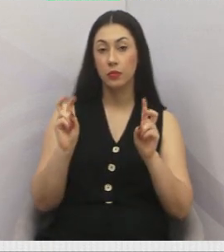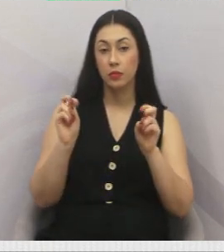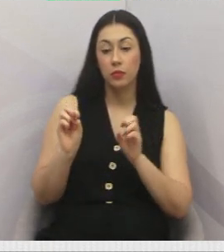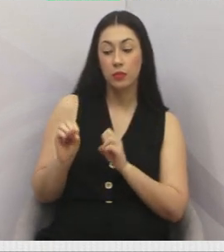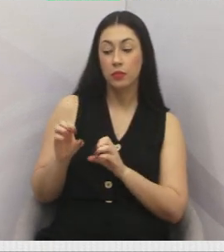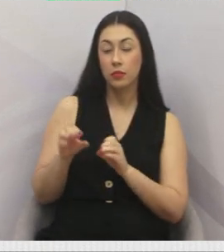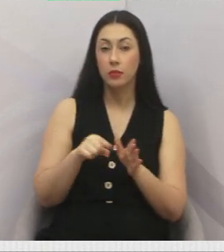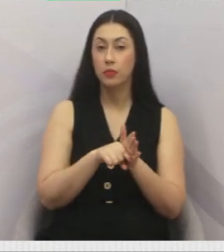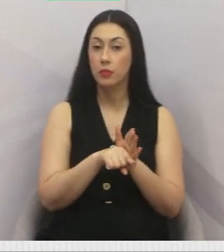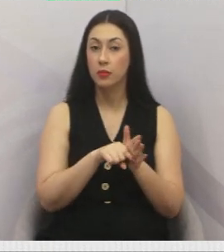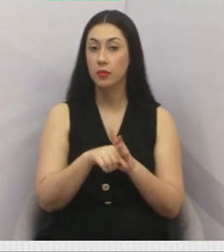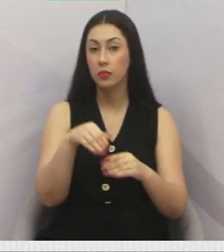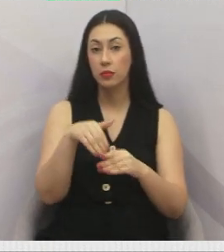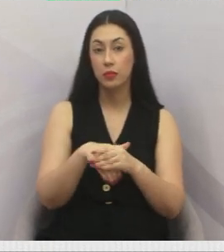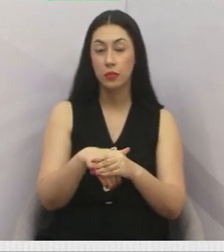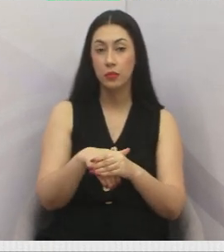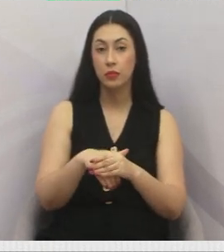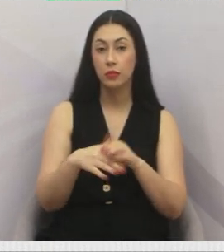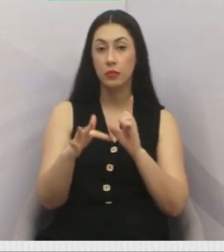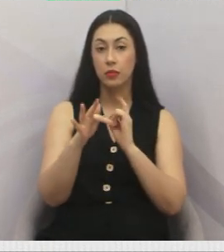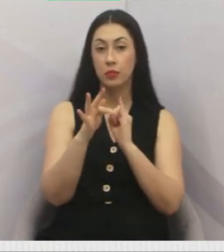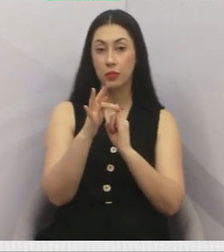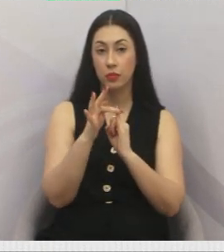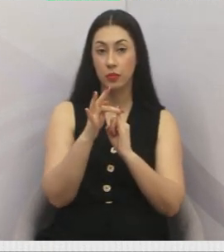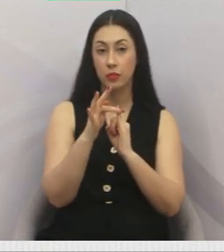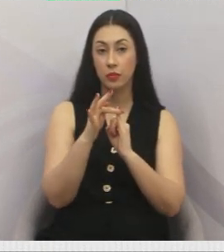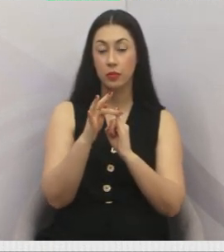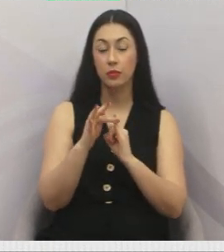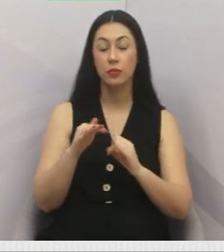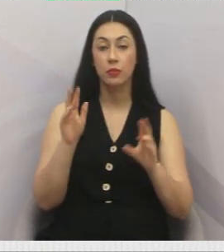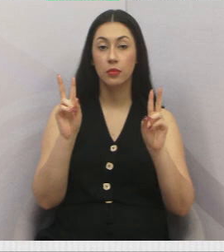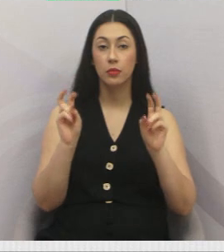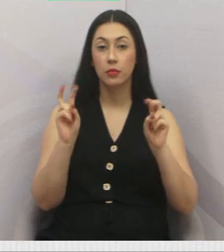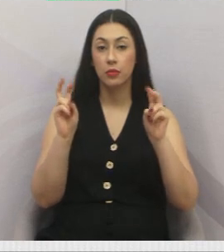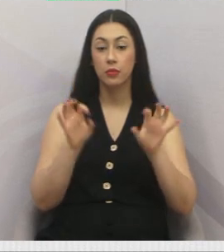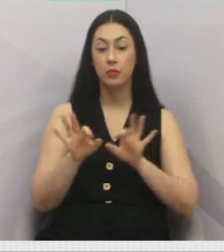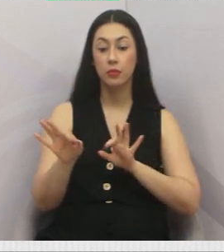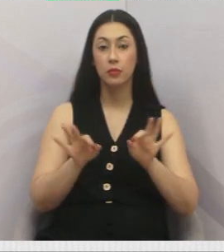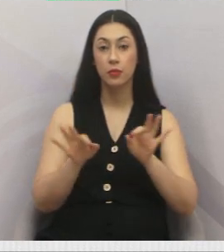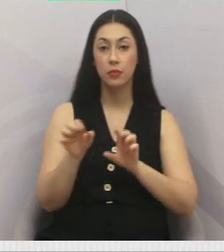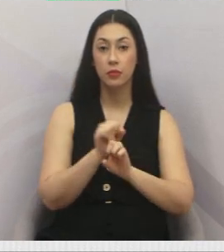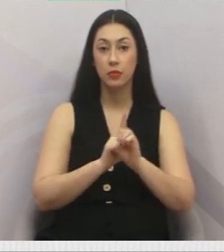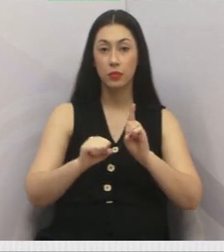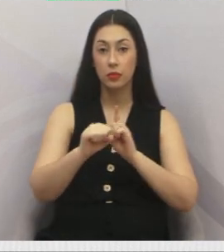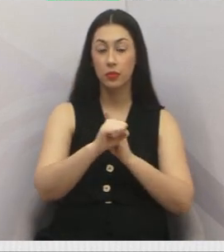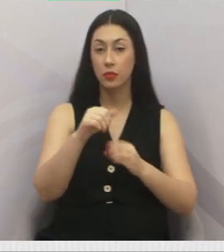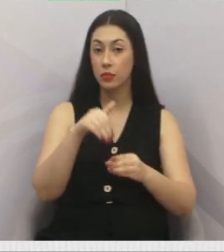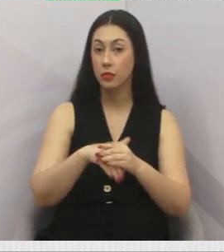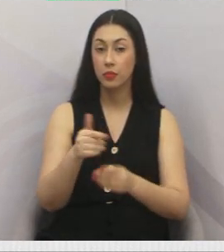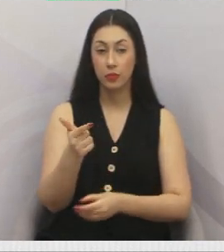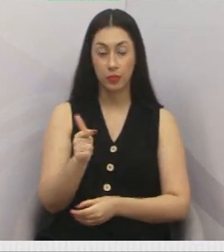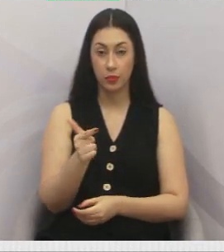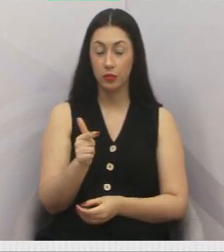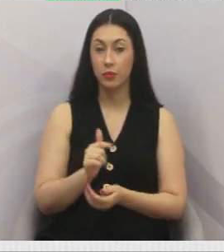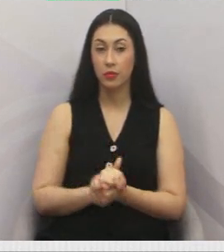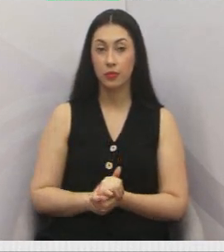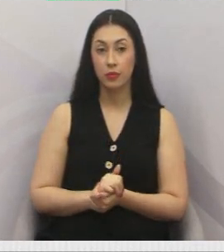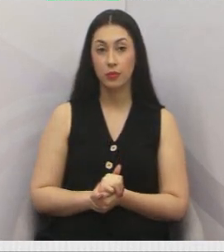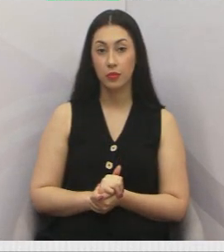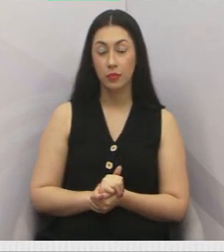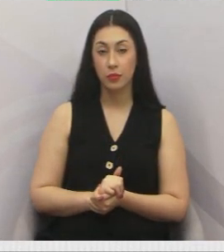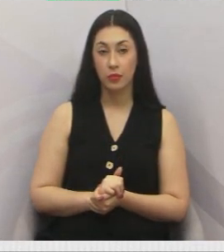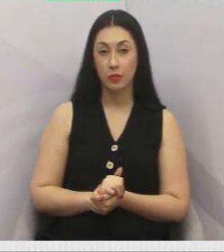entidades acadêmicas, voto para Instituto Federal. Segmento organização da sociedade civil, voto em branco. Próximo